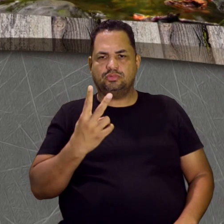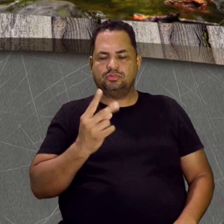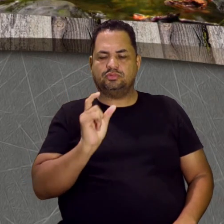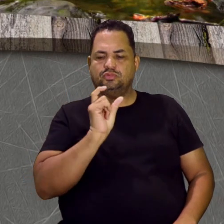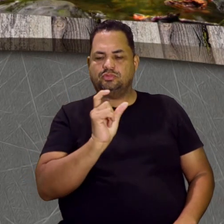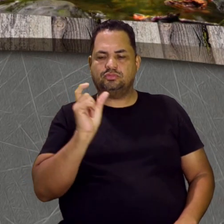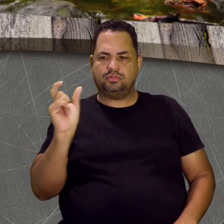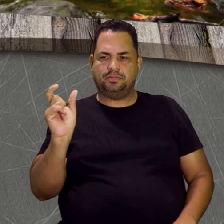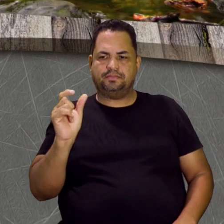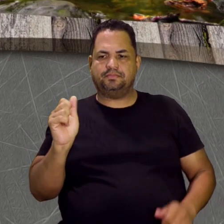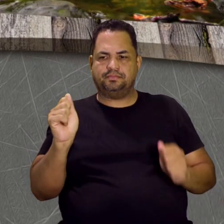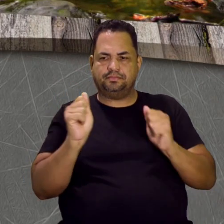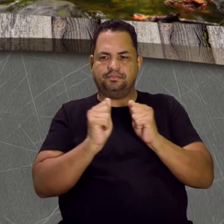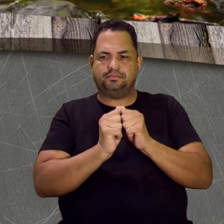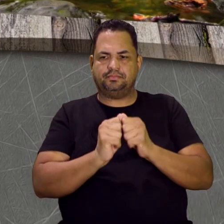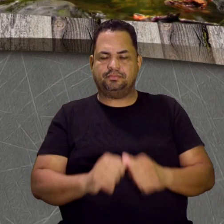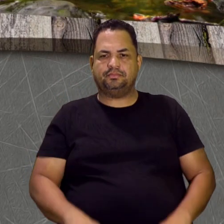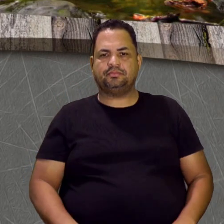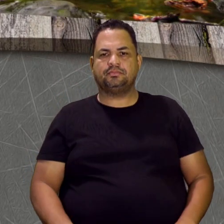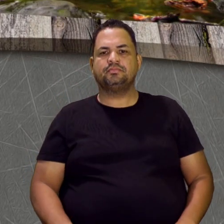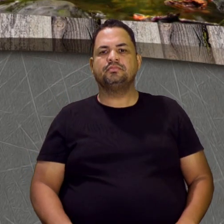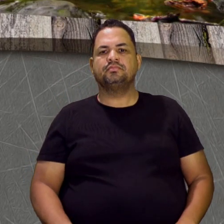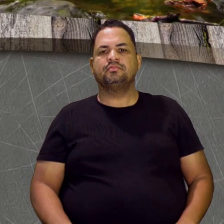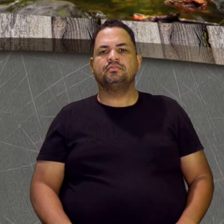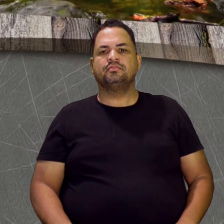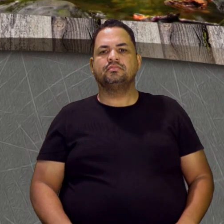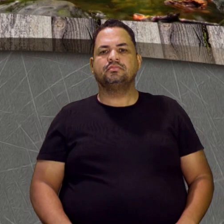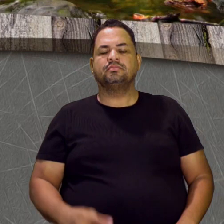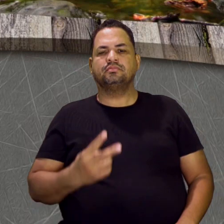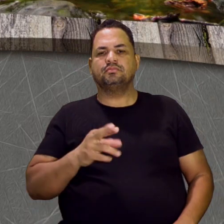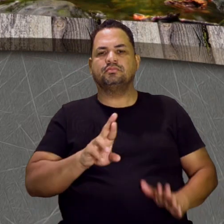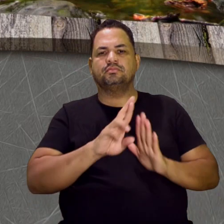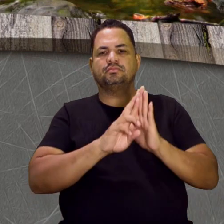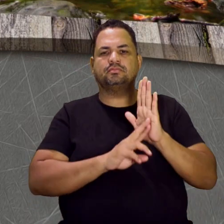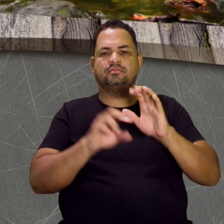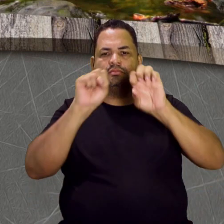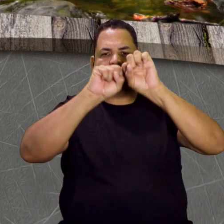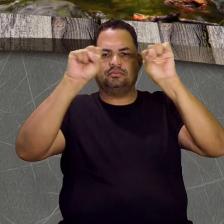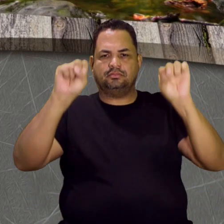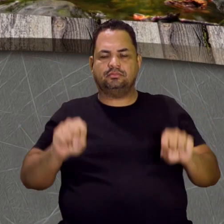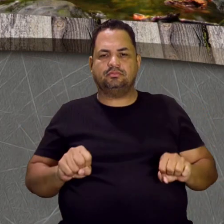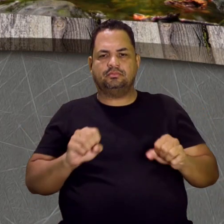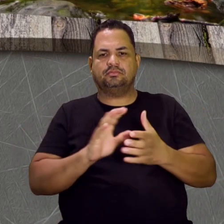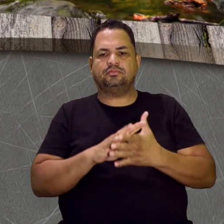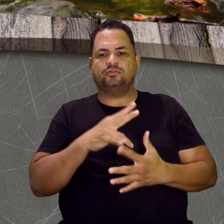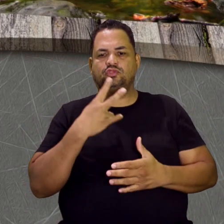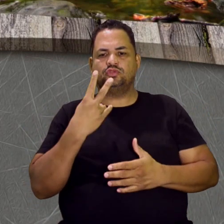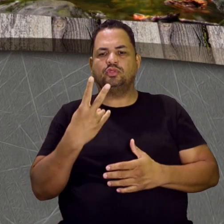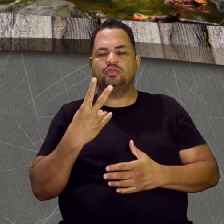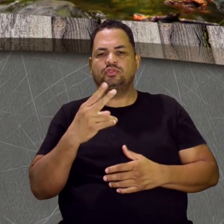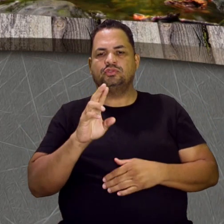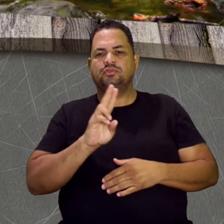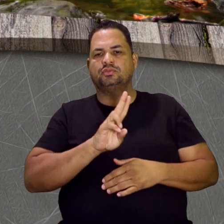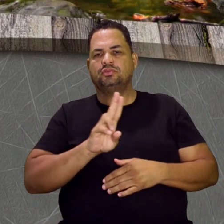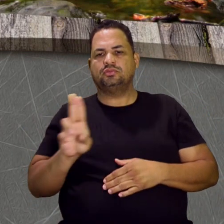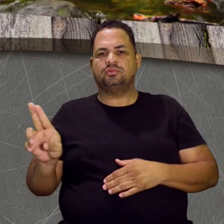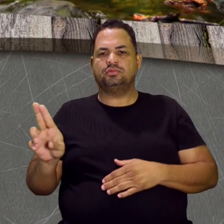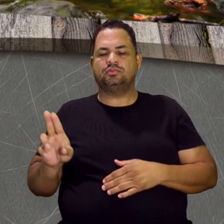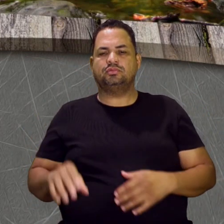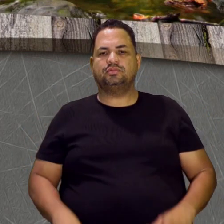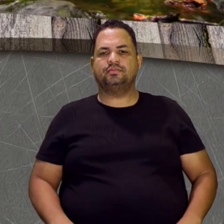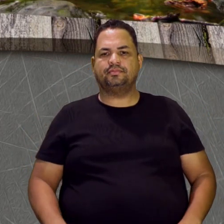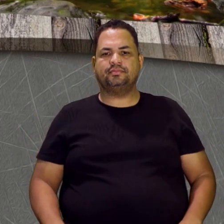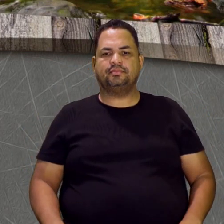eles dois, até porque, como o próprio nome diz, a regra, né, o sistema é binomial, sempre na língua